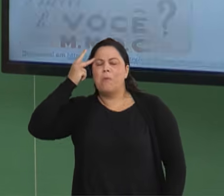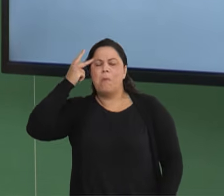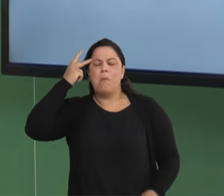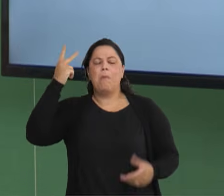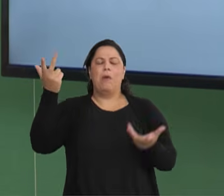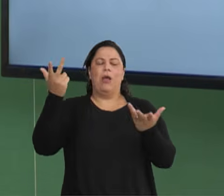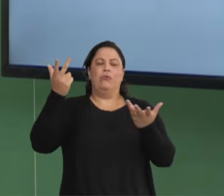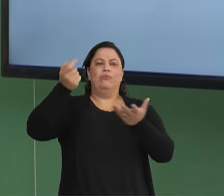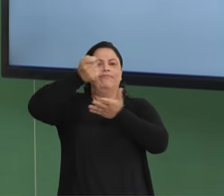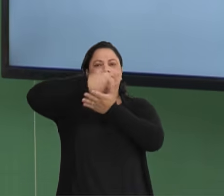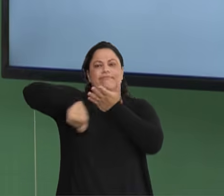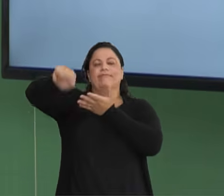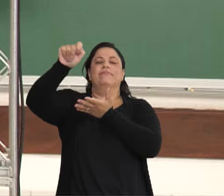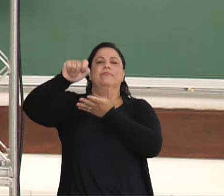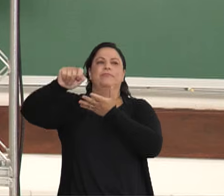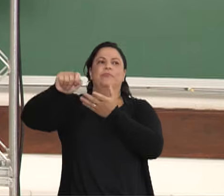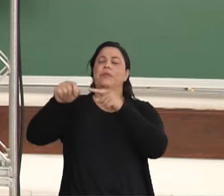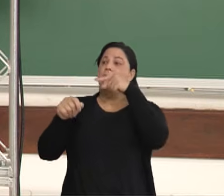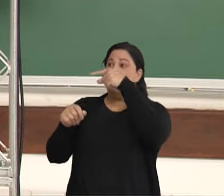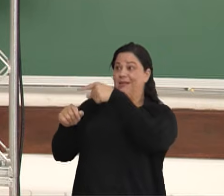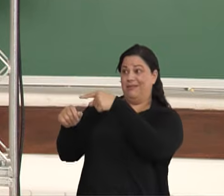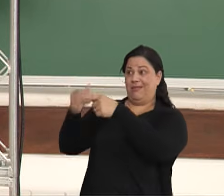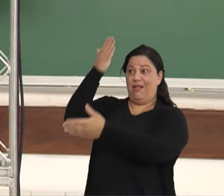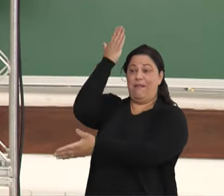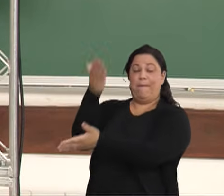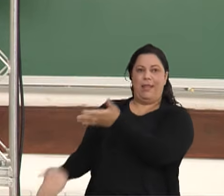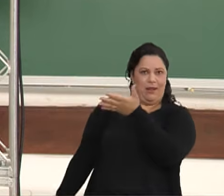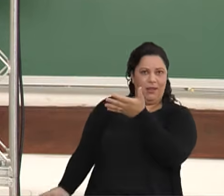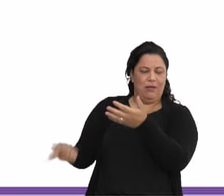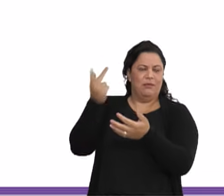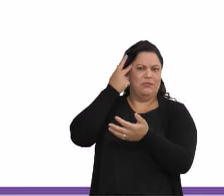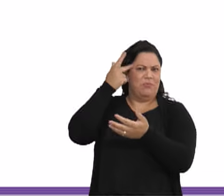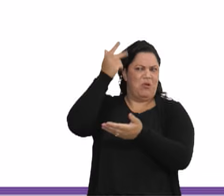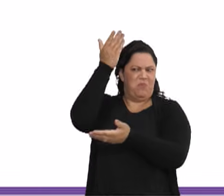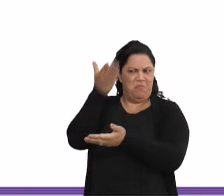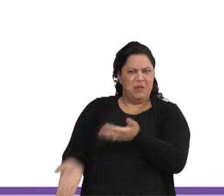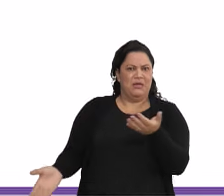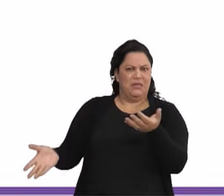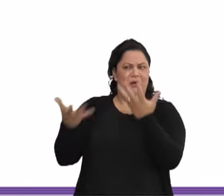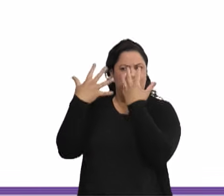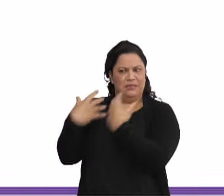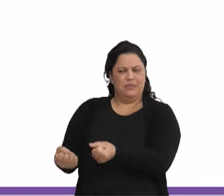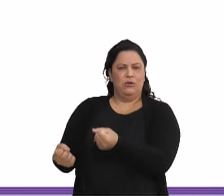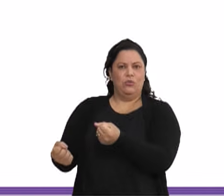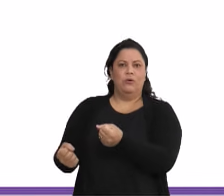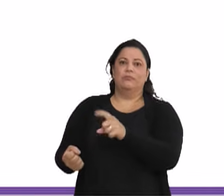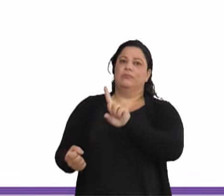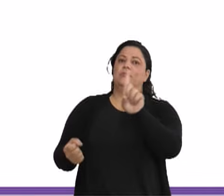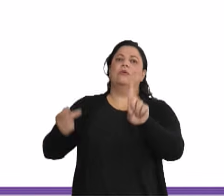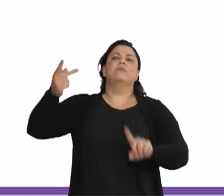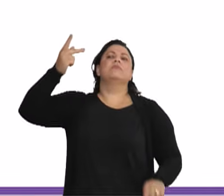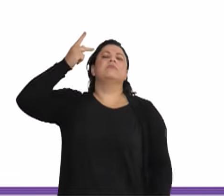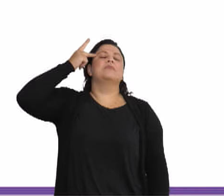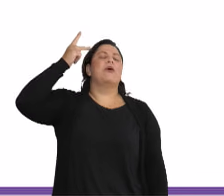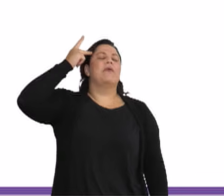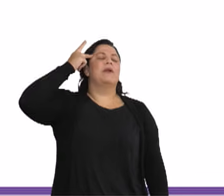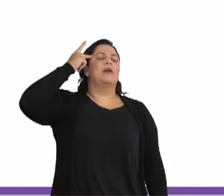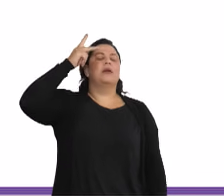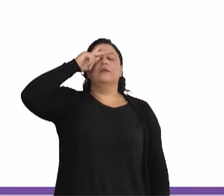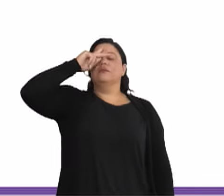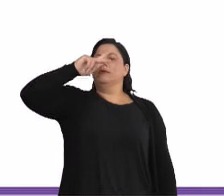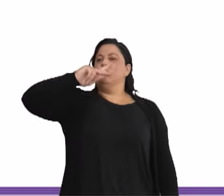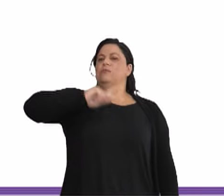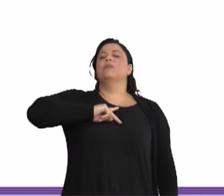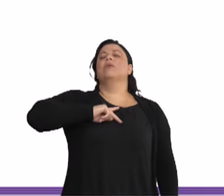condições? Não. Aqui, ó, os paulistas se consideraram moralmente vitoriosos. E está